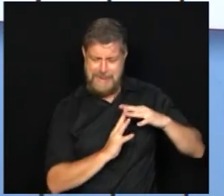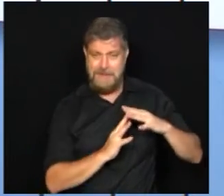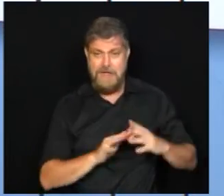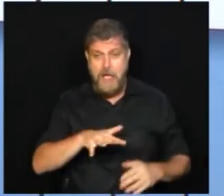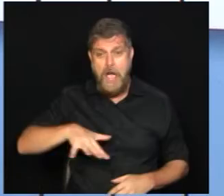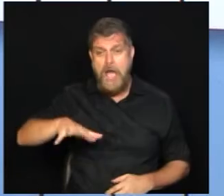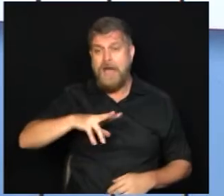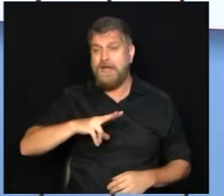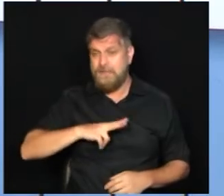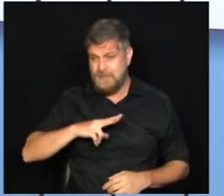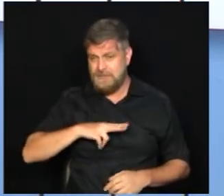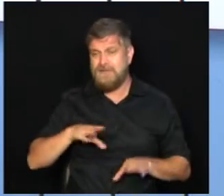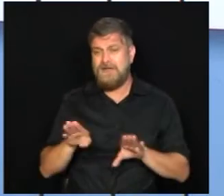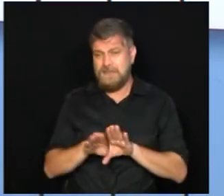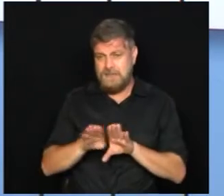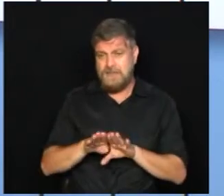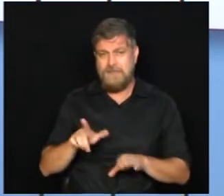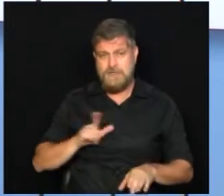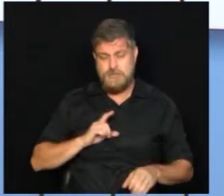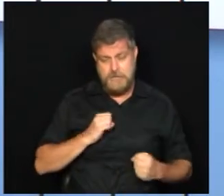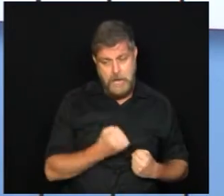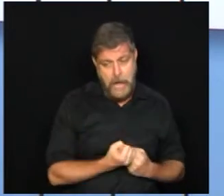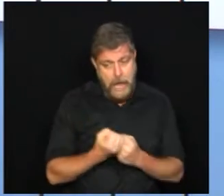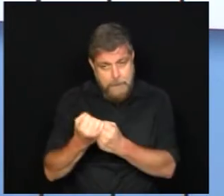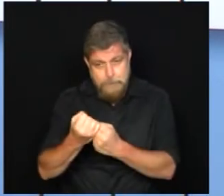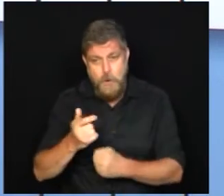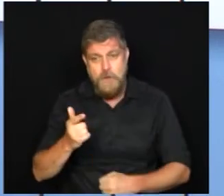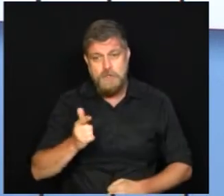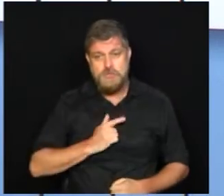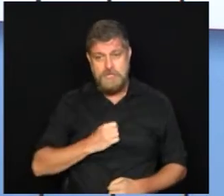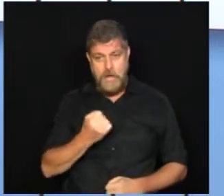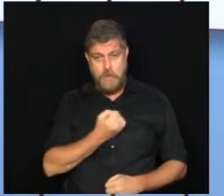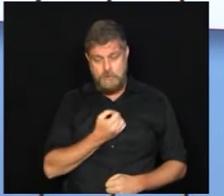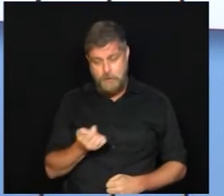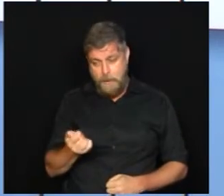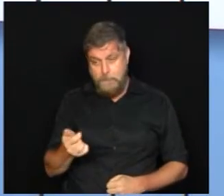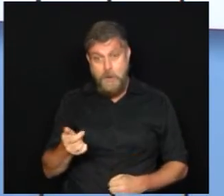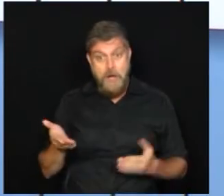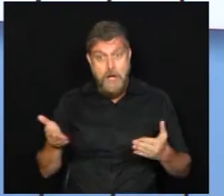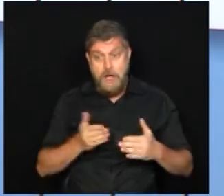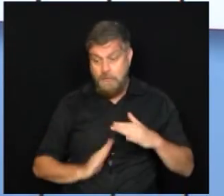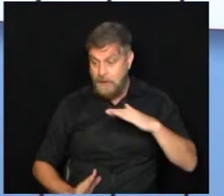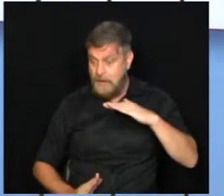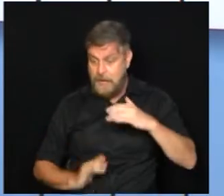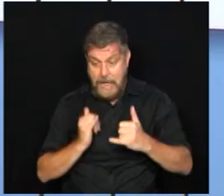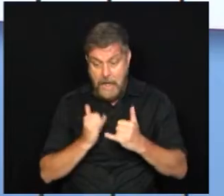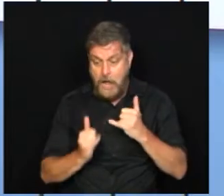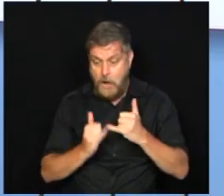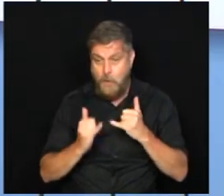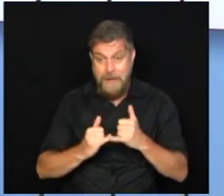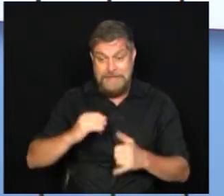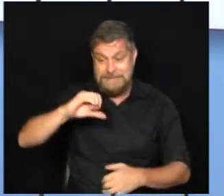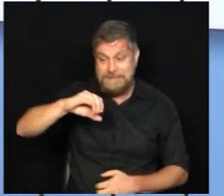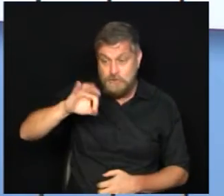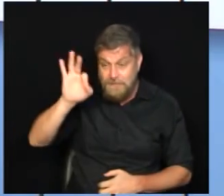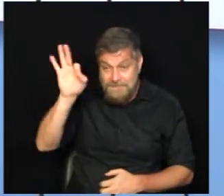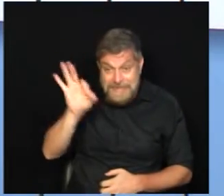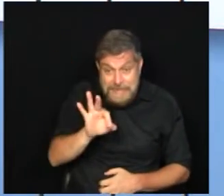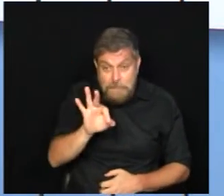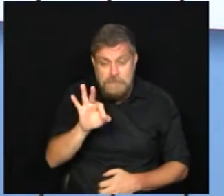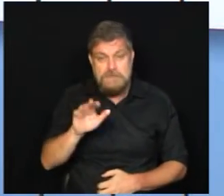rede particular também que era aqui antes tinham menores já tá chegando aí aos 90 com